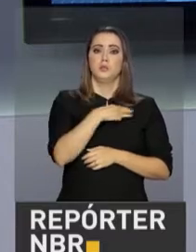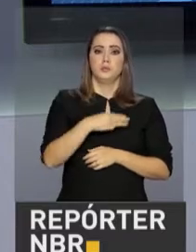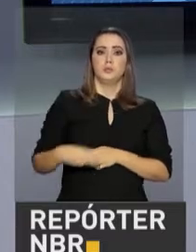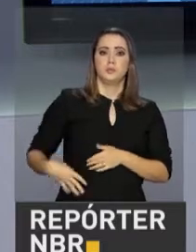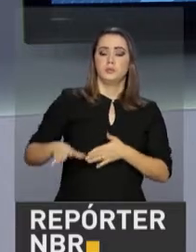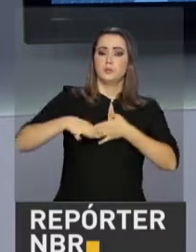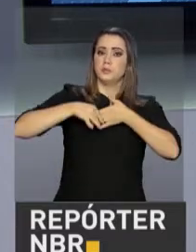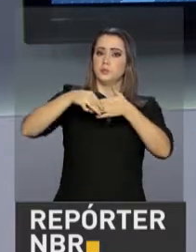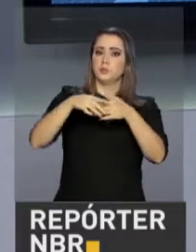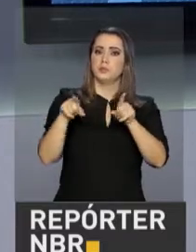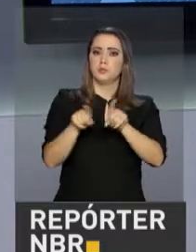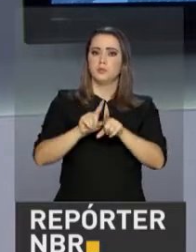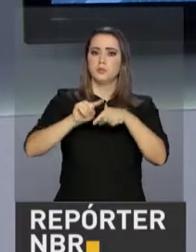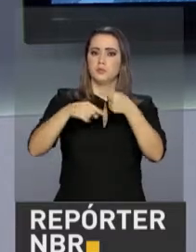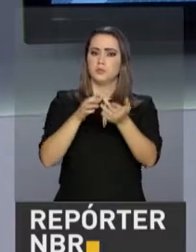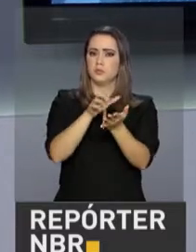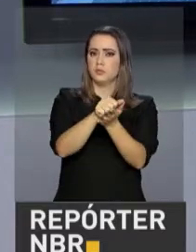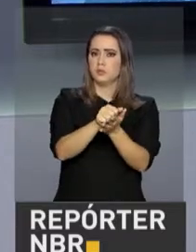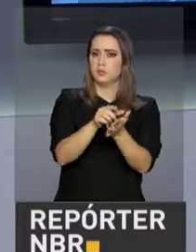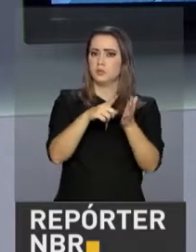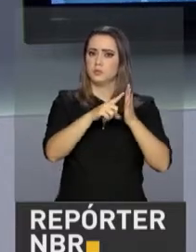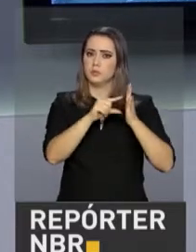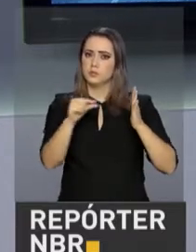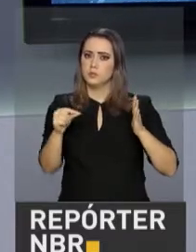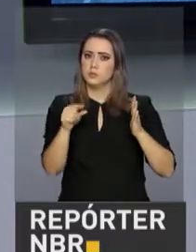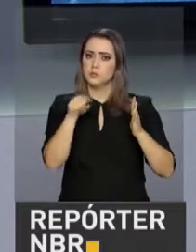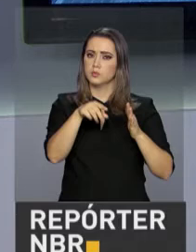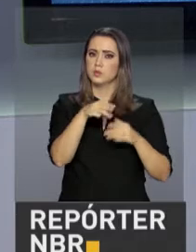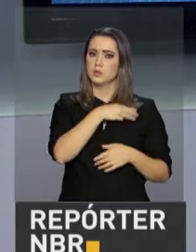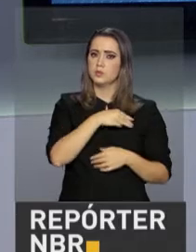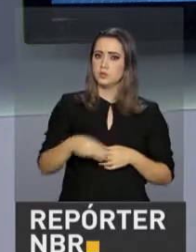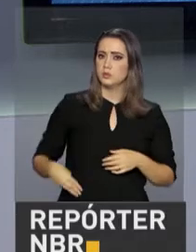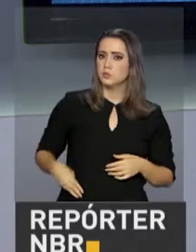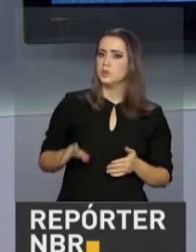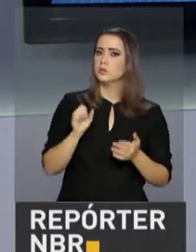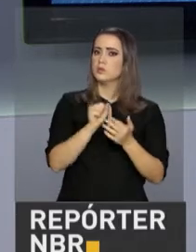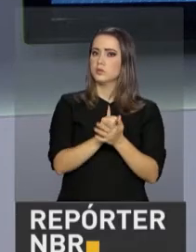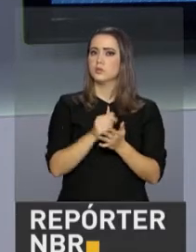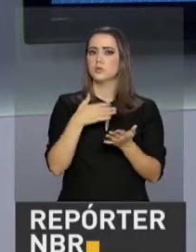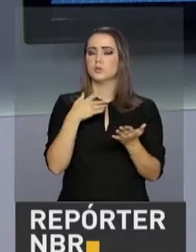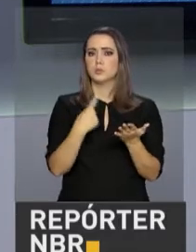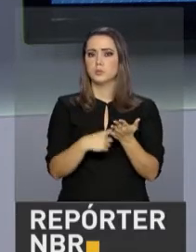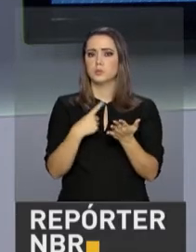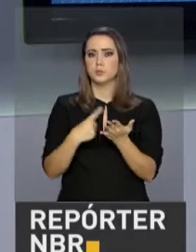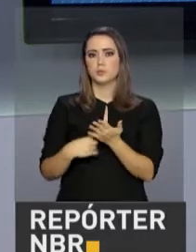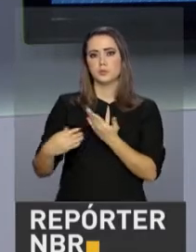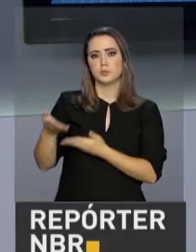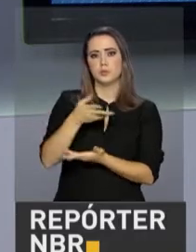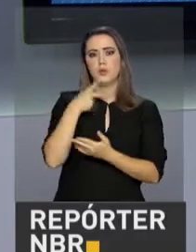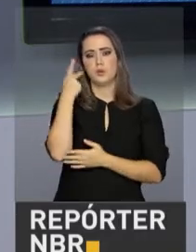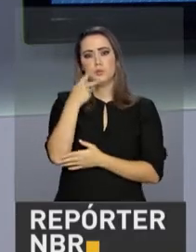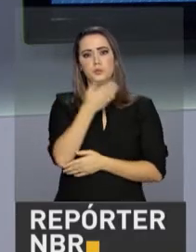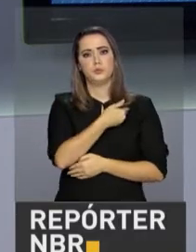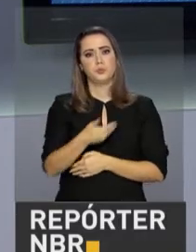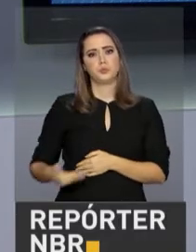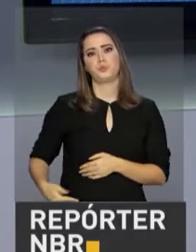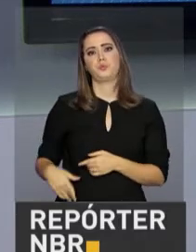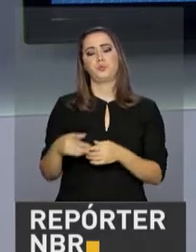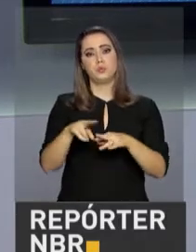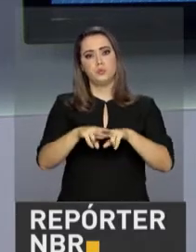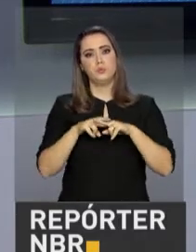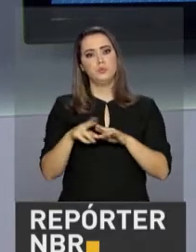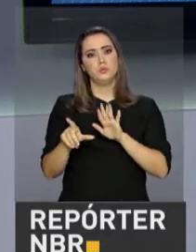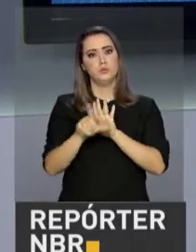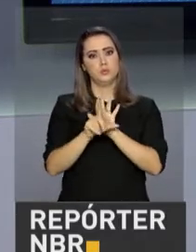da Presidência. A posse foi no Palácio do Planalto, onde o ministro assumiu o compromisso com a articulação política do governo em prol das